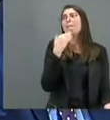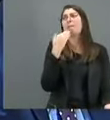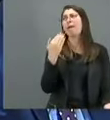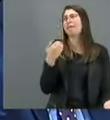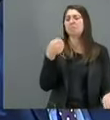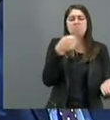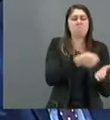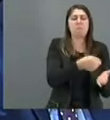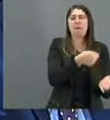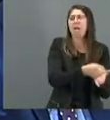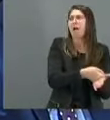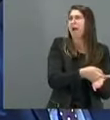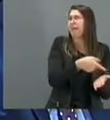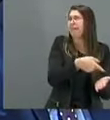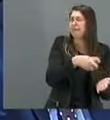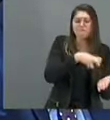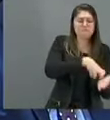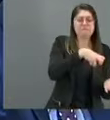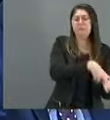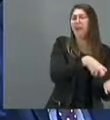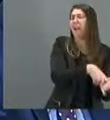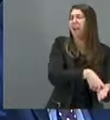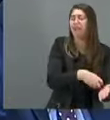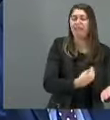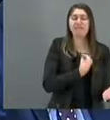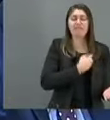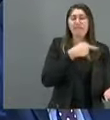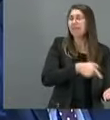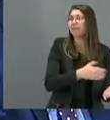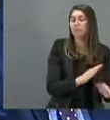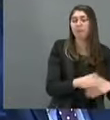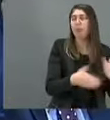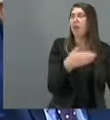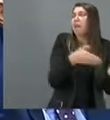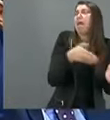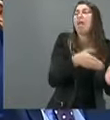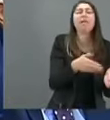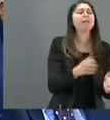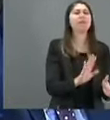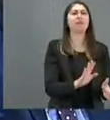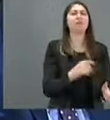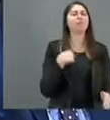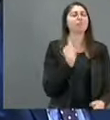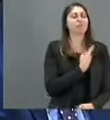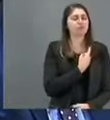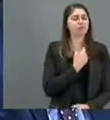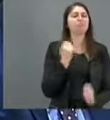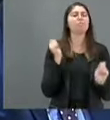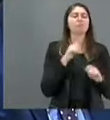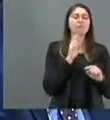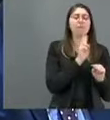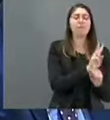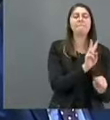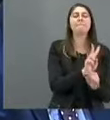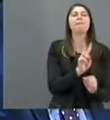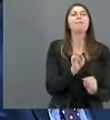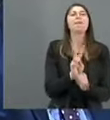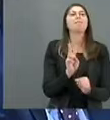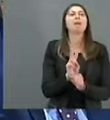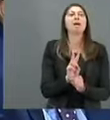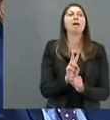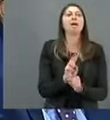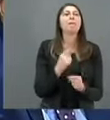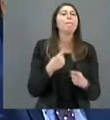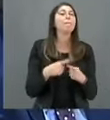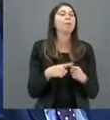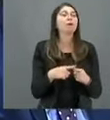em 1500. Nós estamos preservando tudo para que alguém tenha